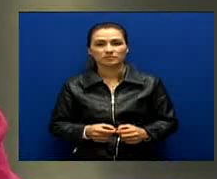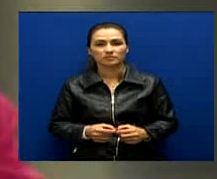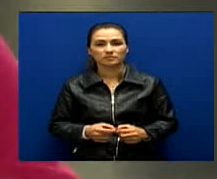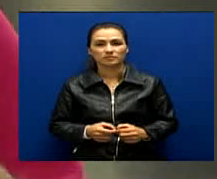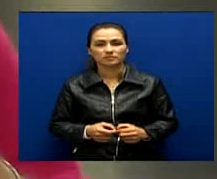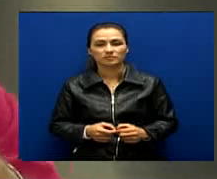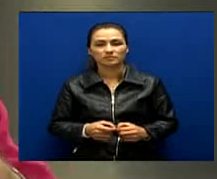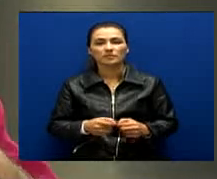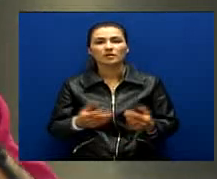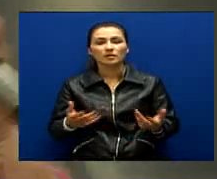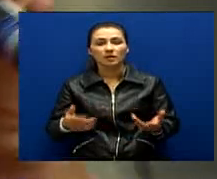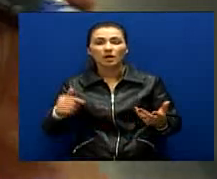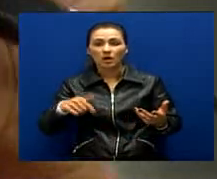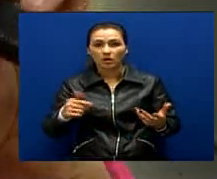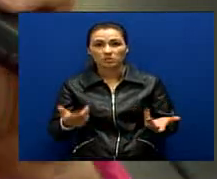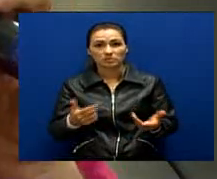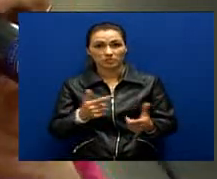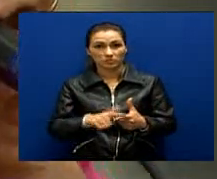situação